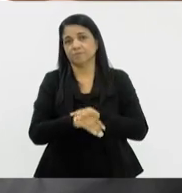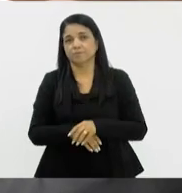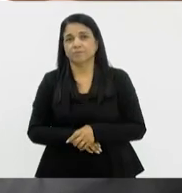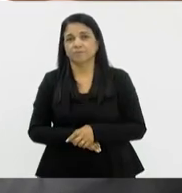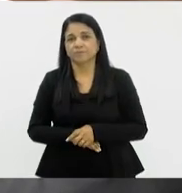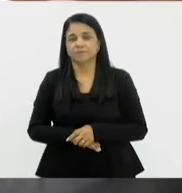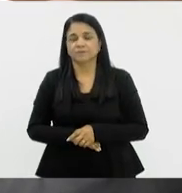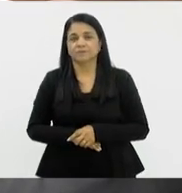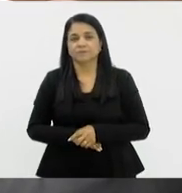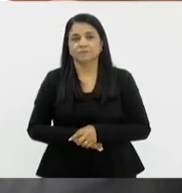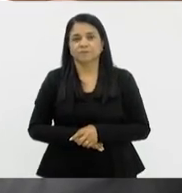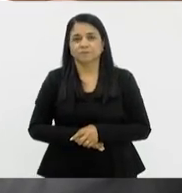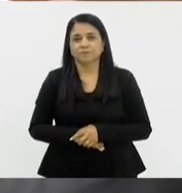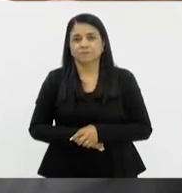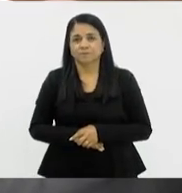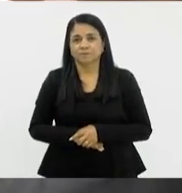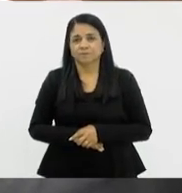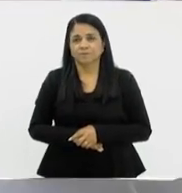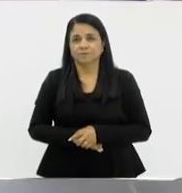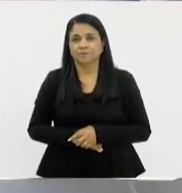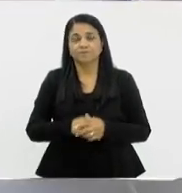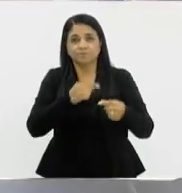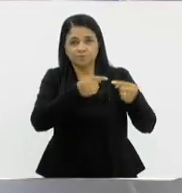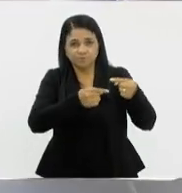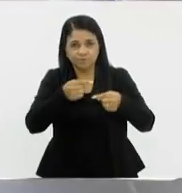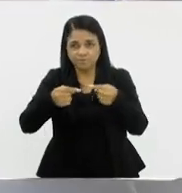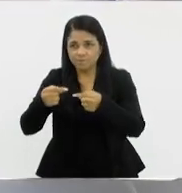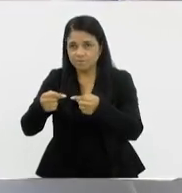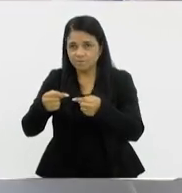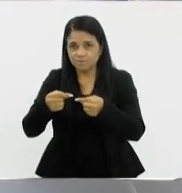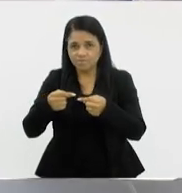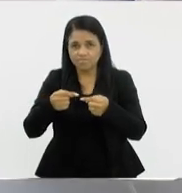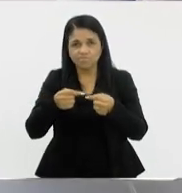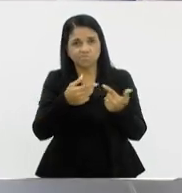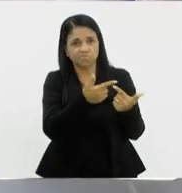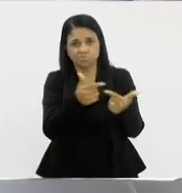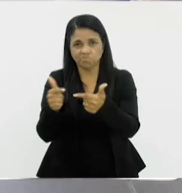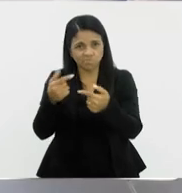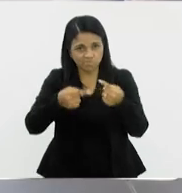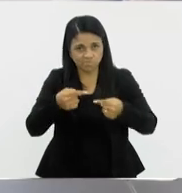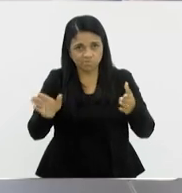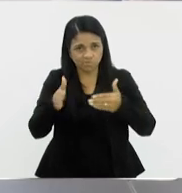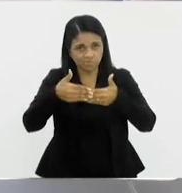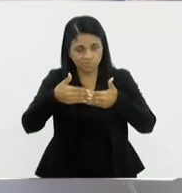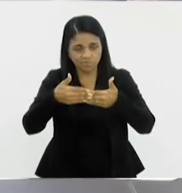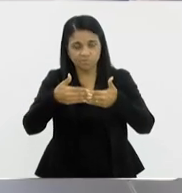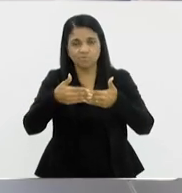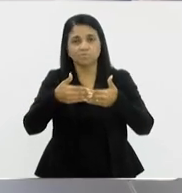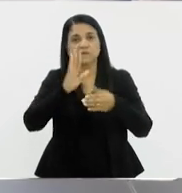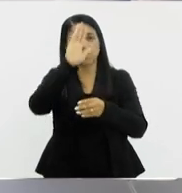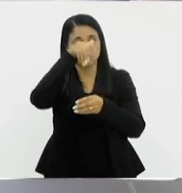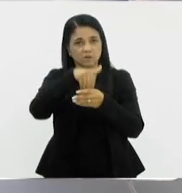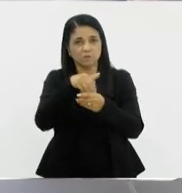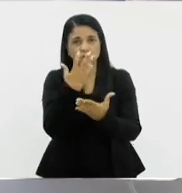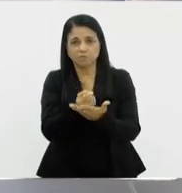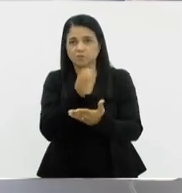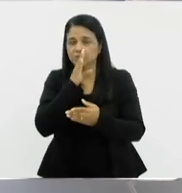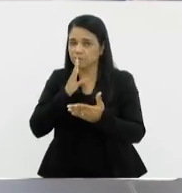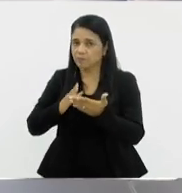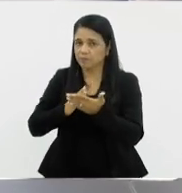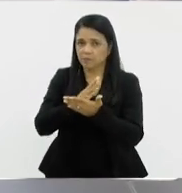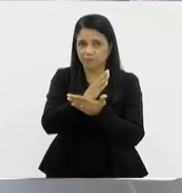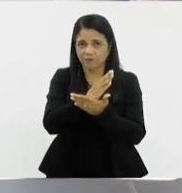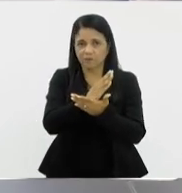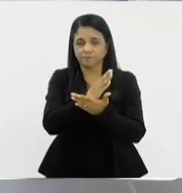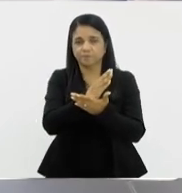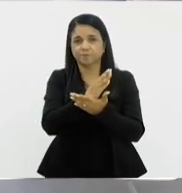tá bom. Com emendas. Em discussão, não havendo quem queira discutir, encerrada a discussão, em votação, os senhores que aprovam permaneçam como